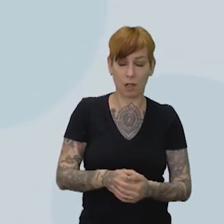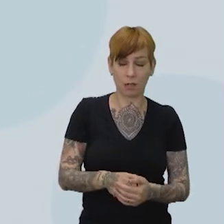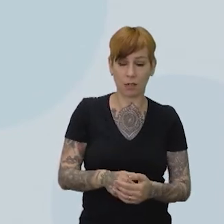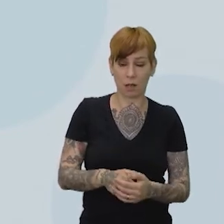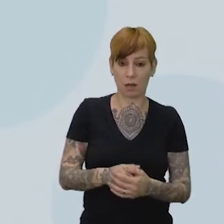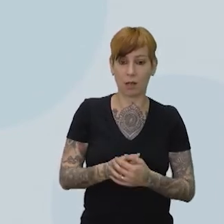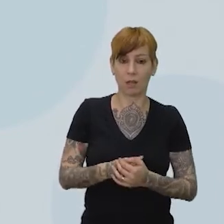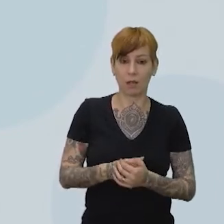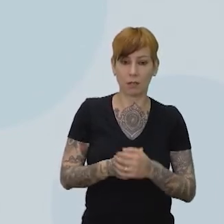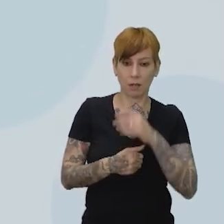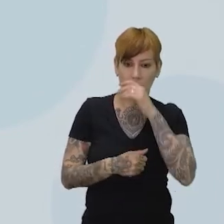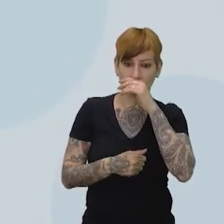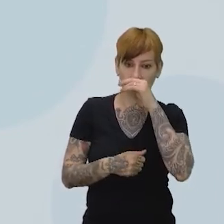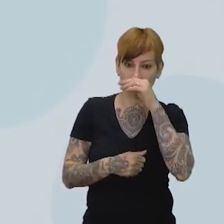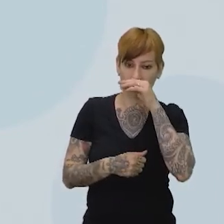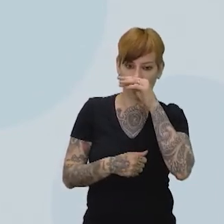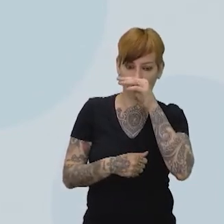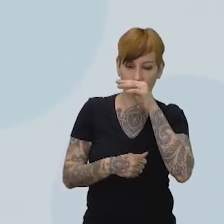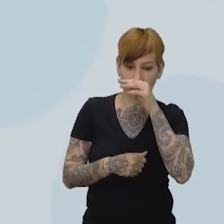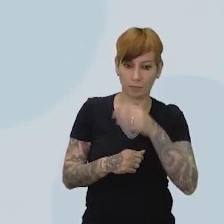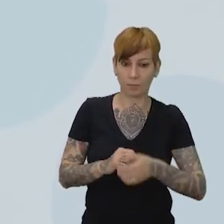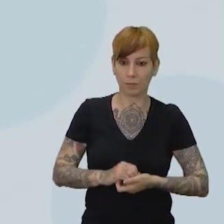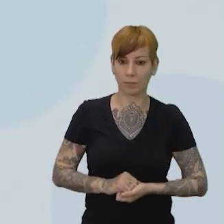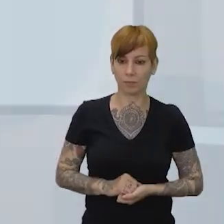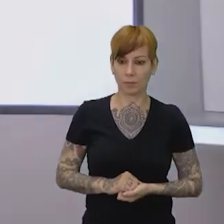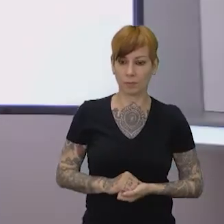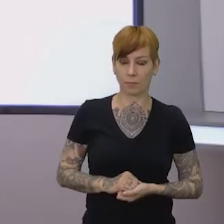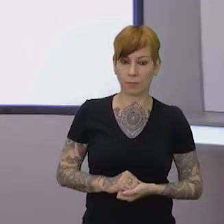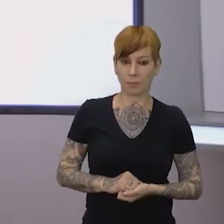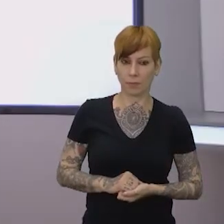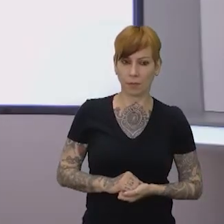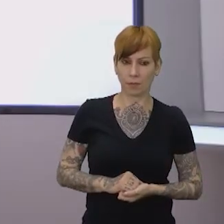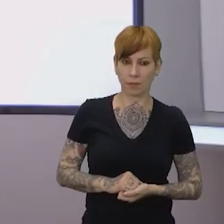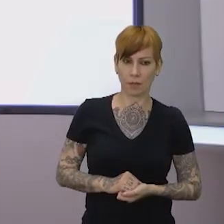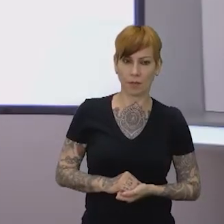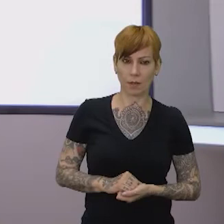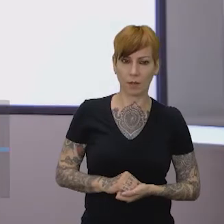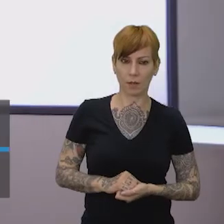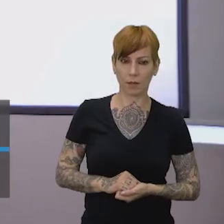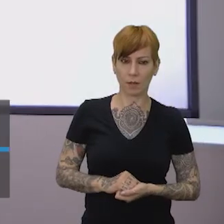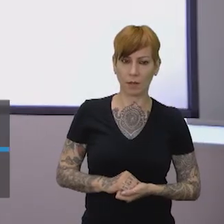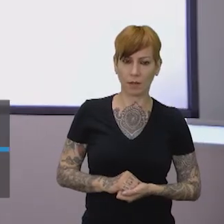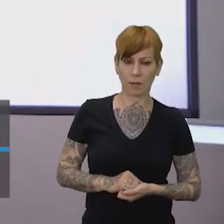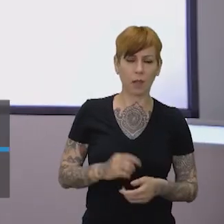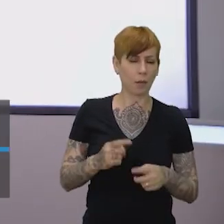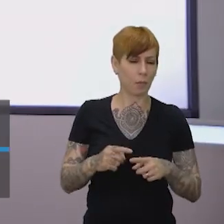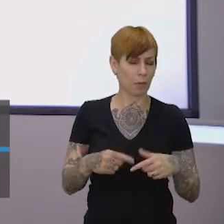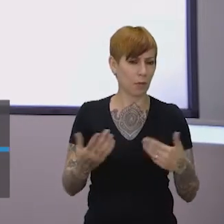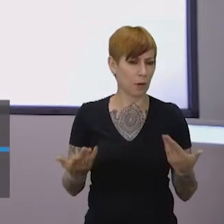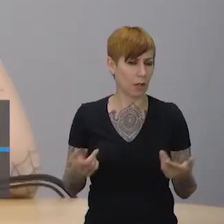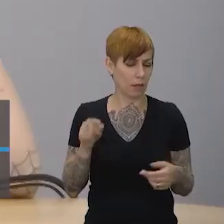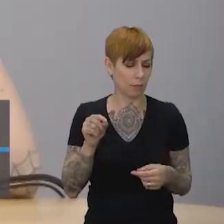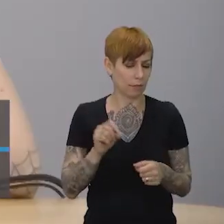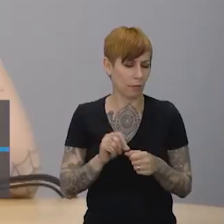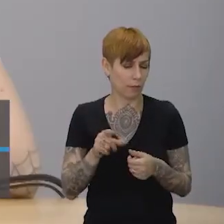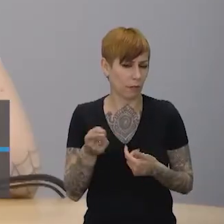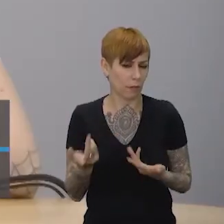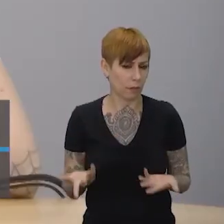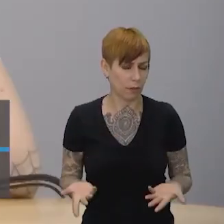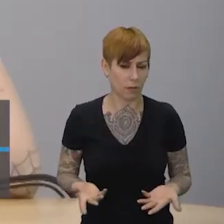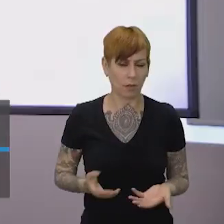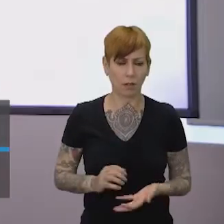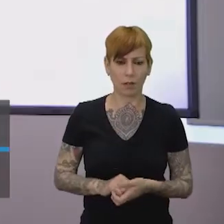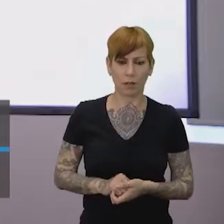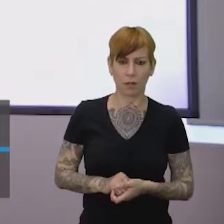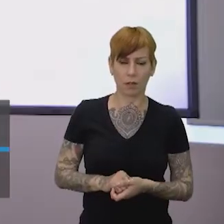isso é com uma justificativa. Você sabe qual era a justificativa, Mafê? Qual era? A